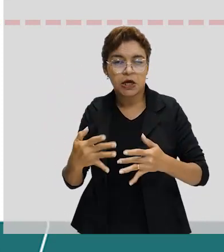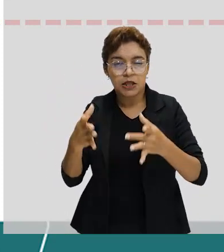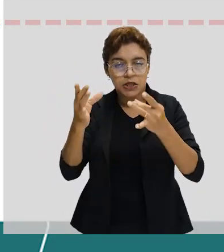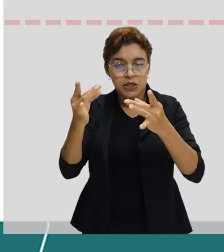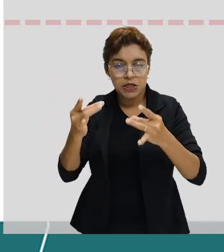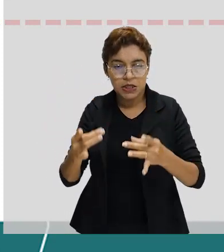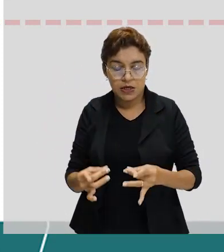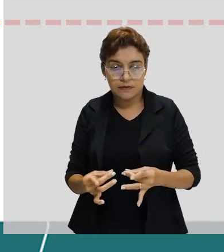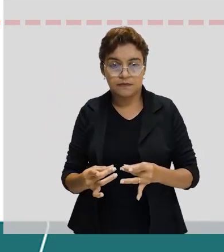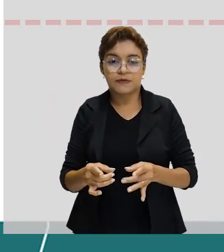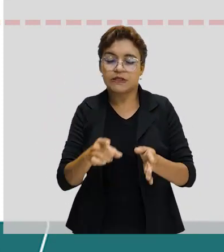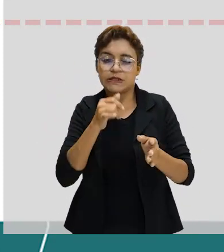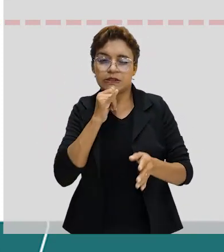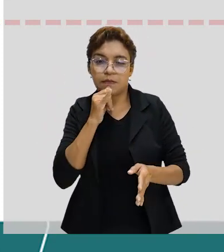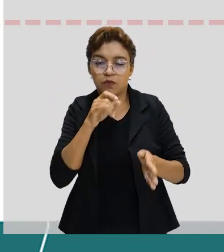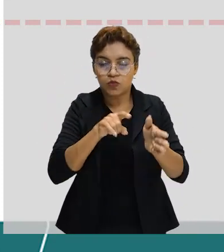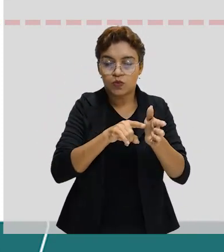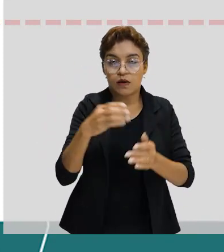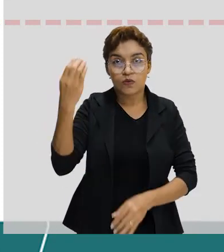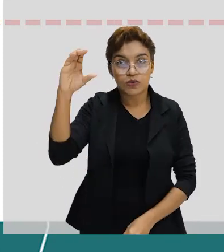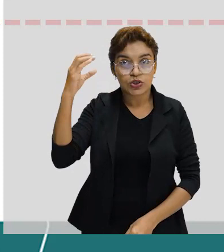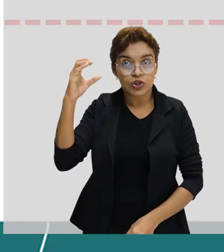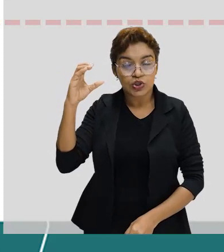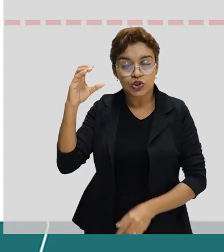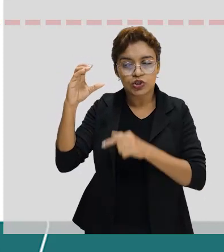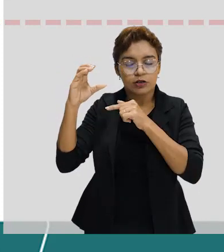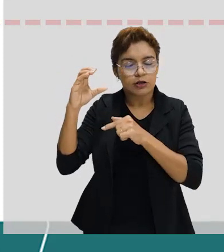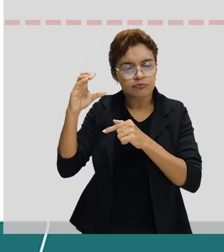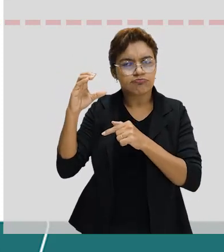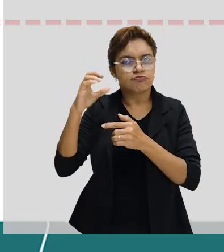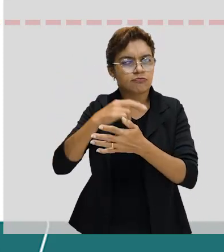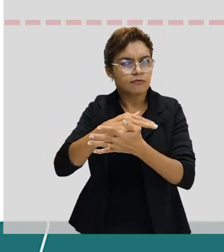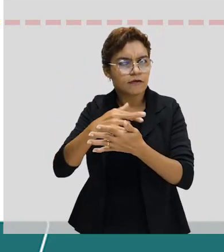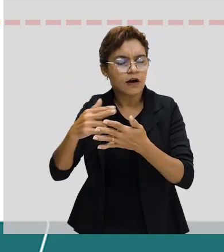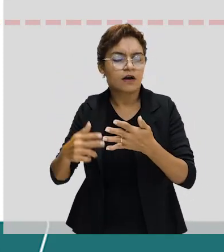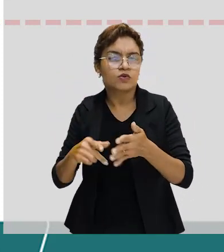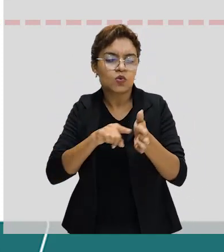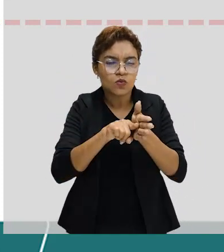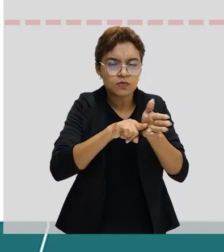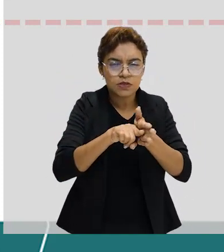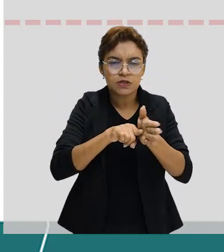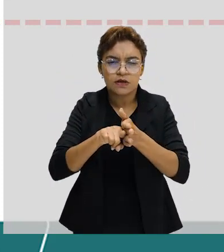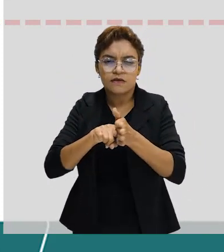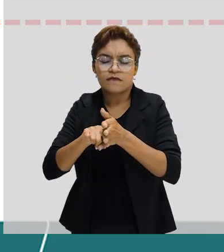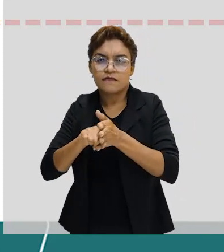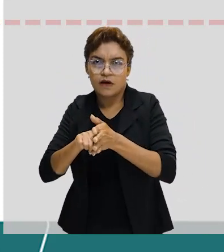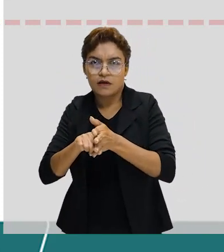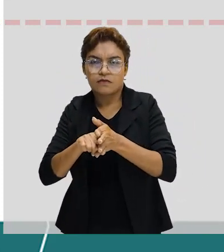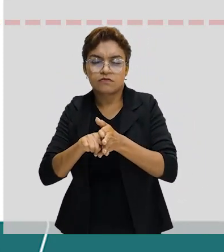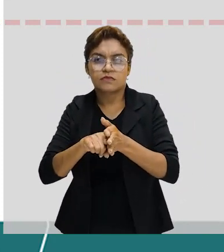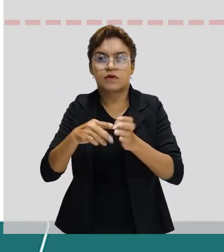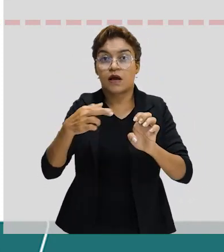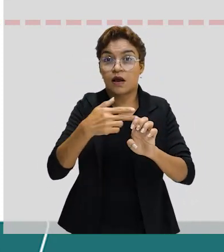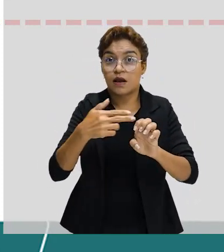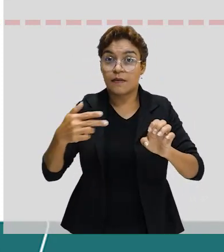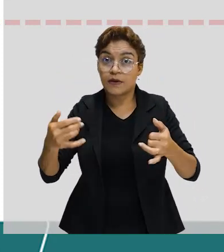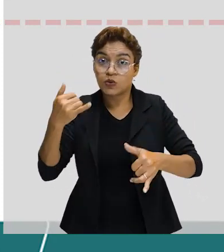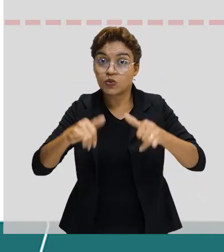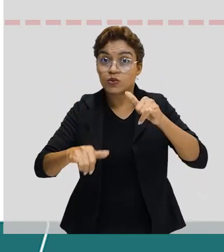de experimento, né, os físicos, eles observaram que elementos químicos diferentes